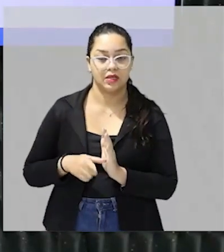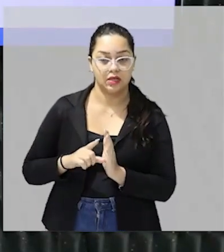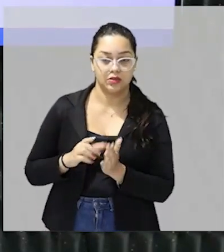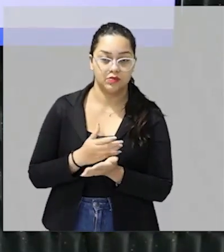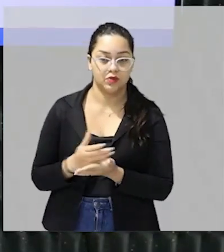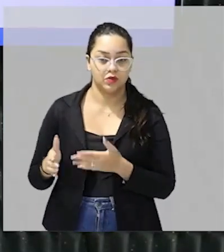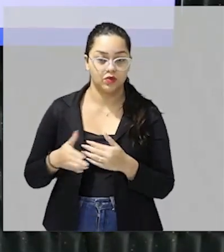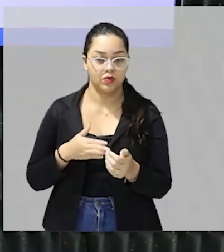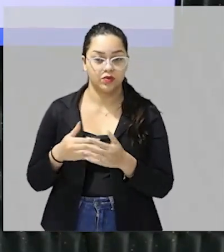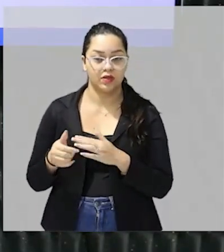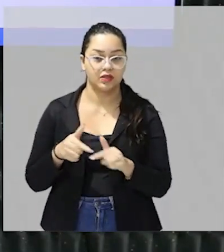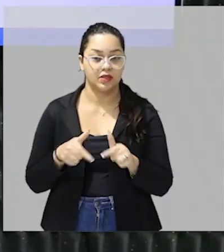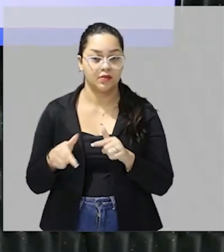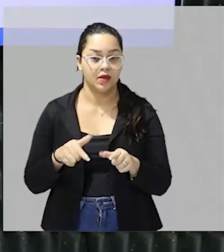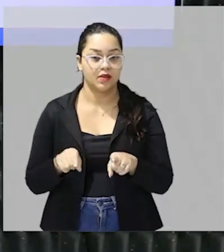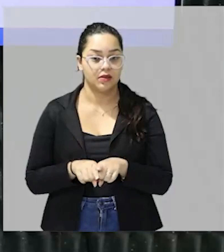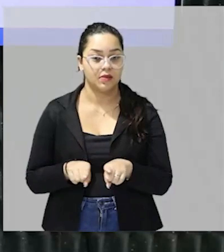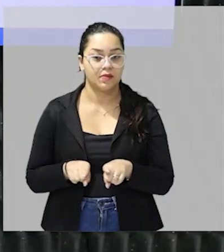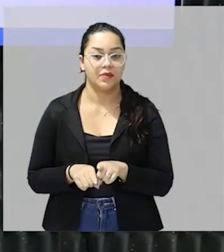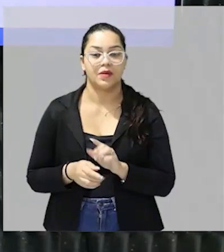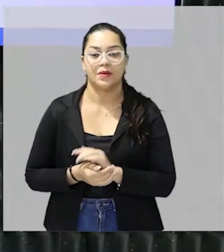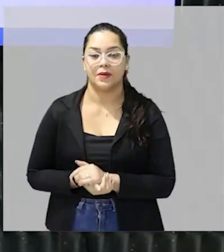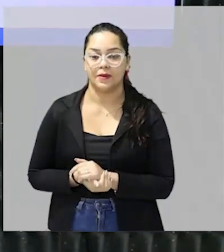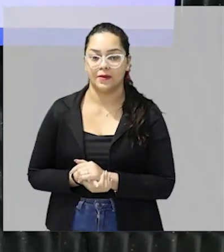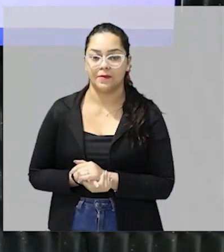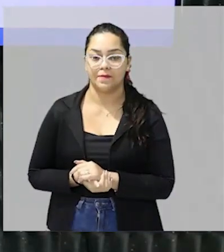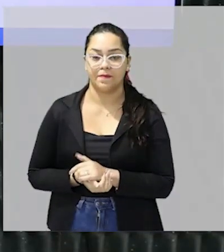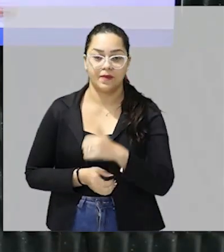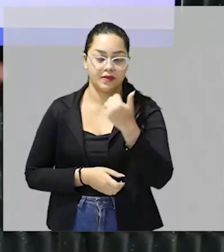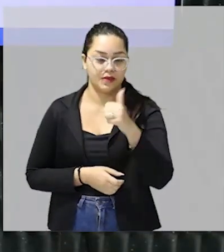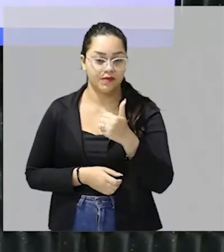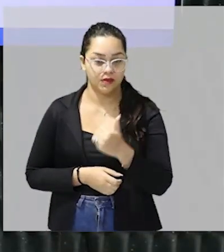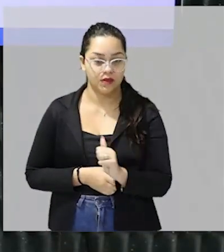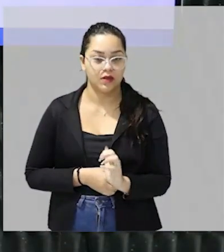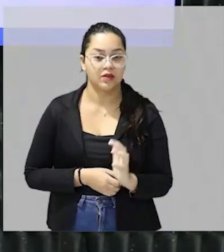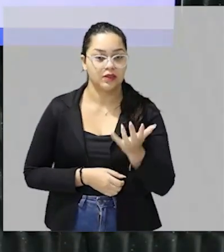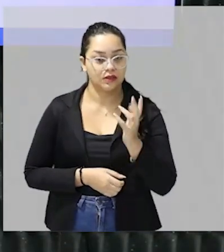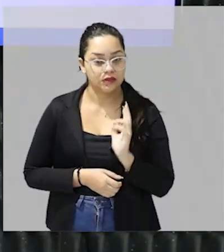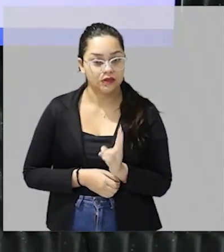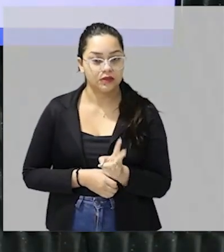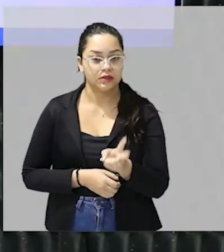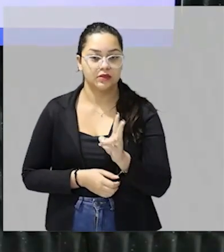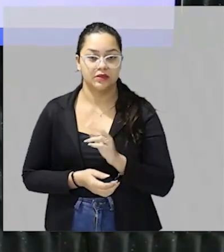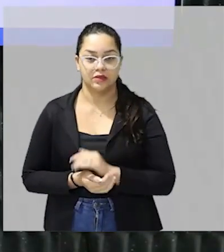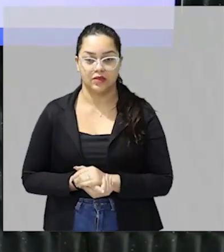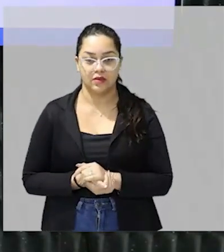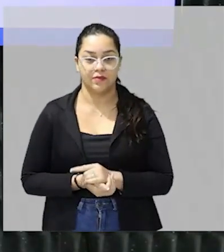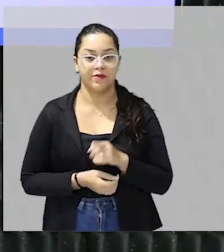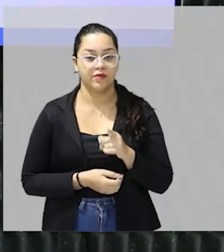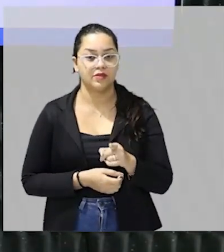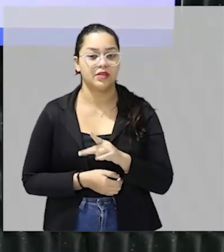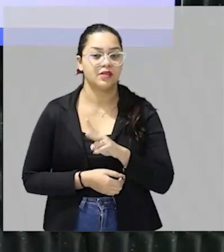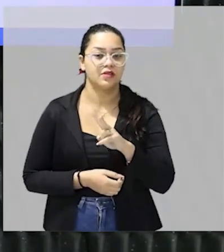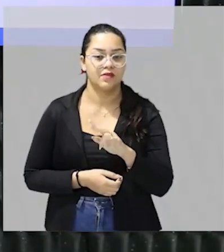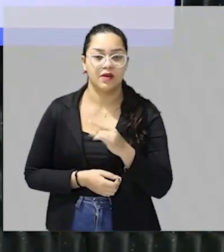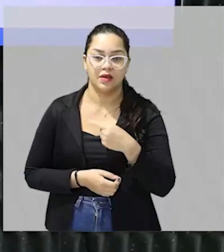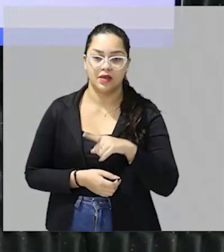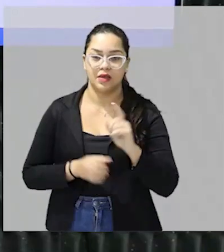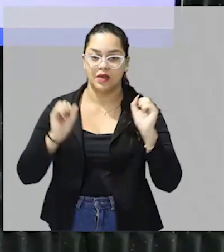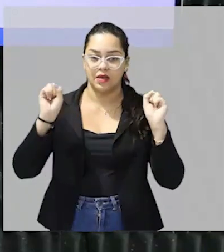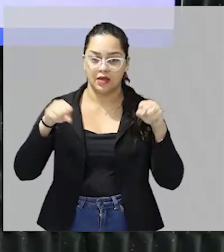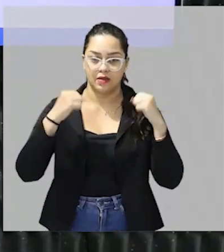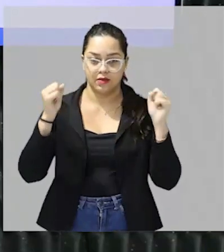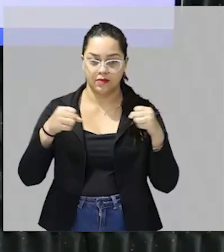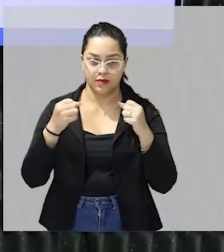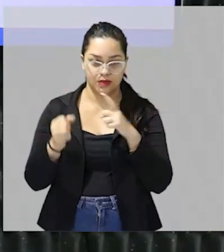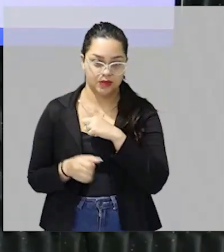qualquer trabalho e durante o período de prática. Avaliações são feitas constantemente. Você, quando vai à academia, você vai se